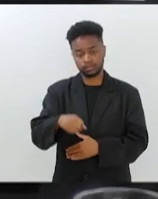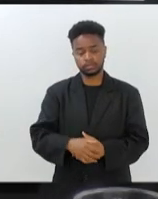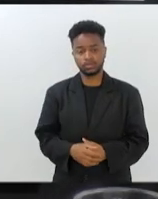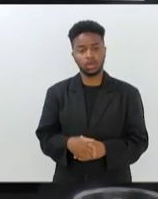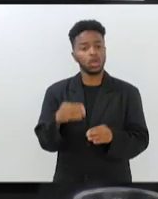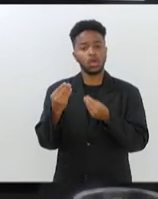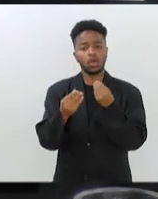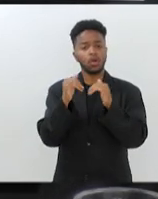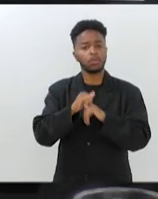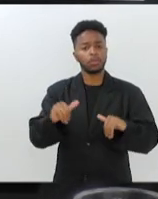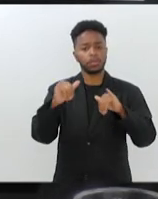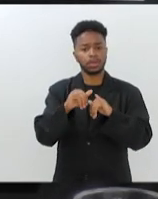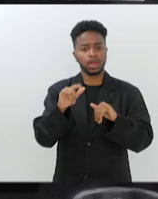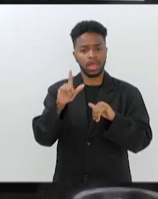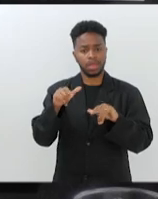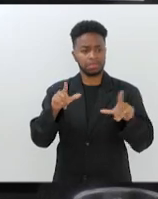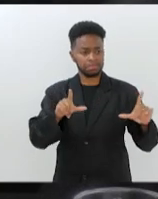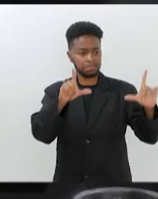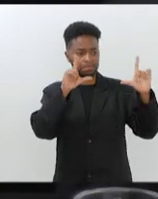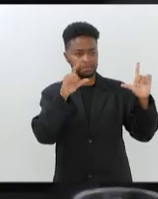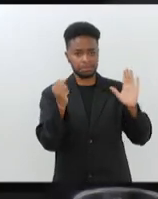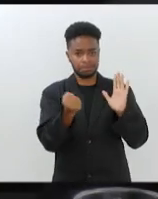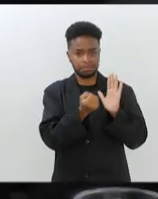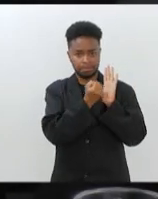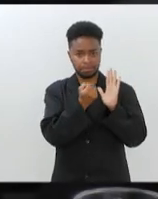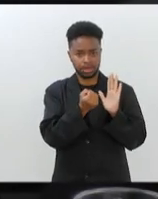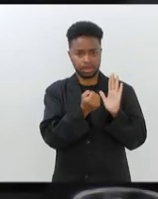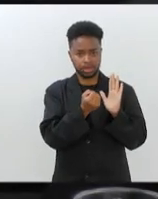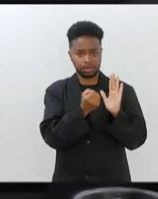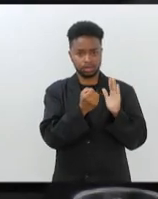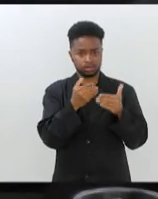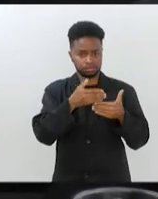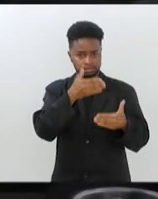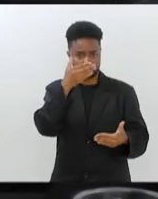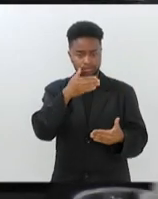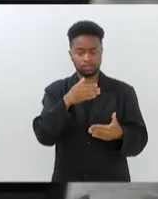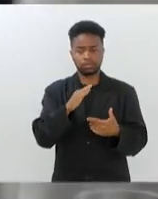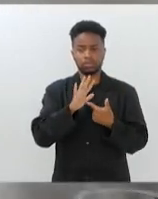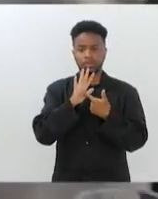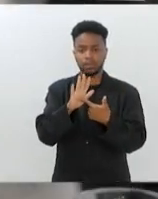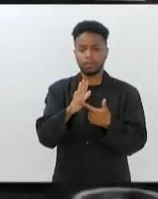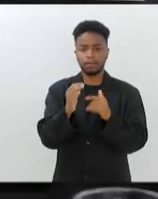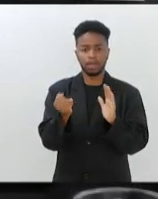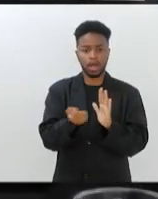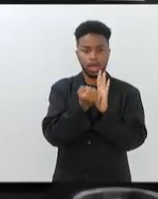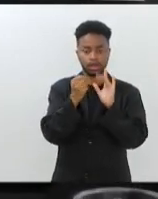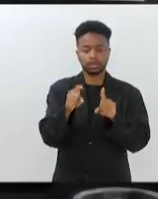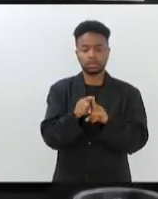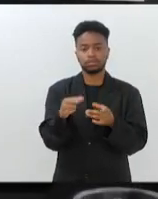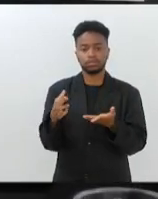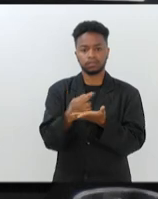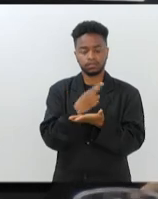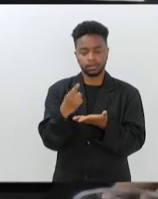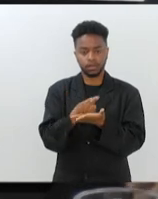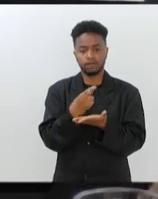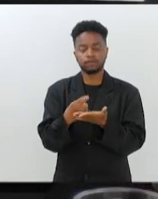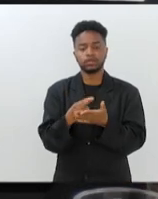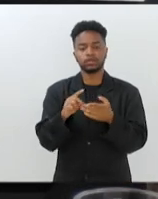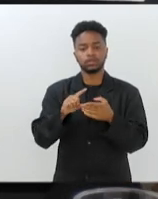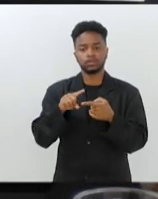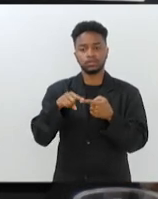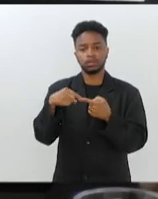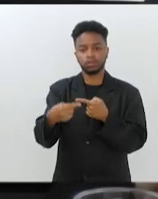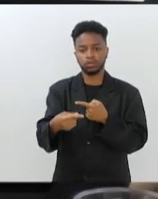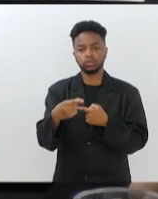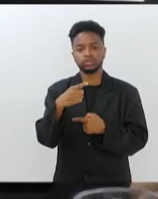essa publicidade vai ser a marca lá na parede vai ser a marca a exposição da marca e na revista e depois a gente